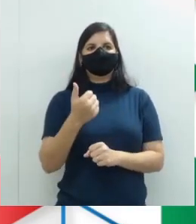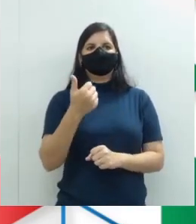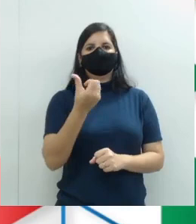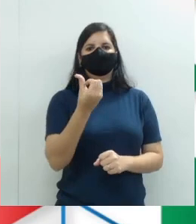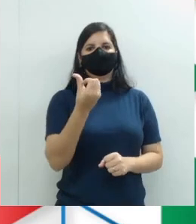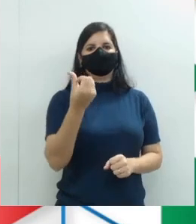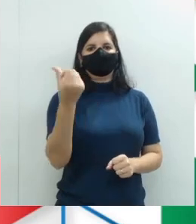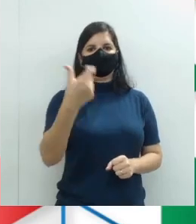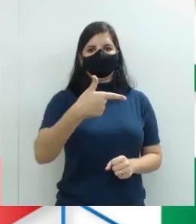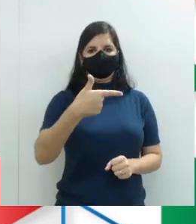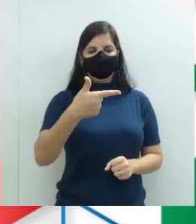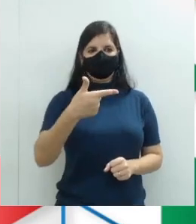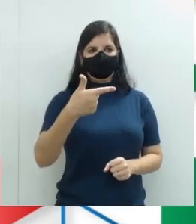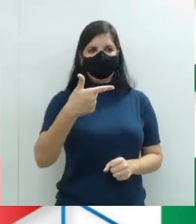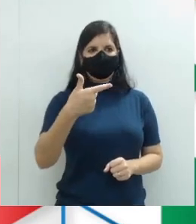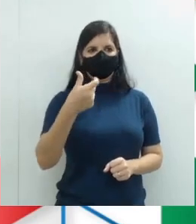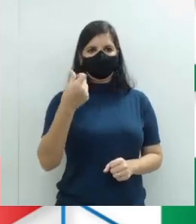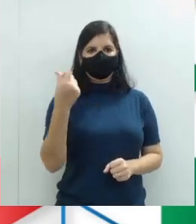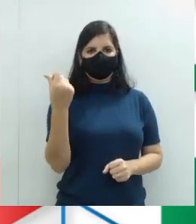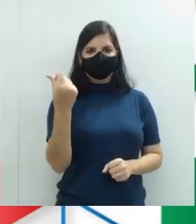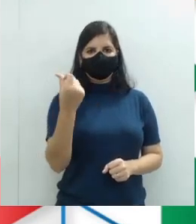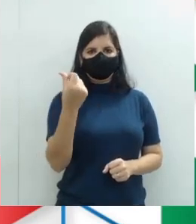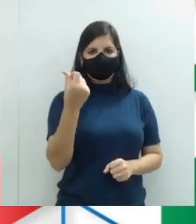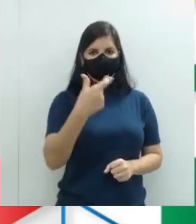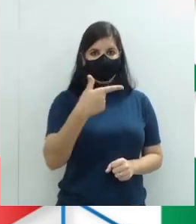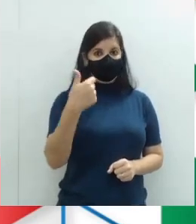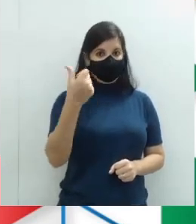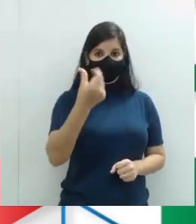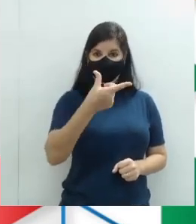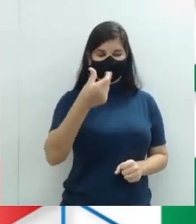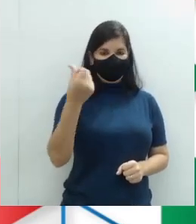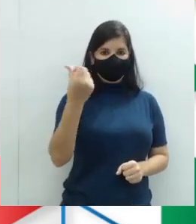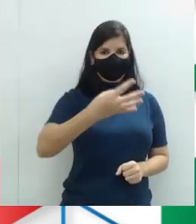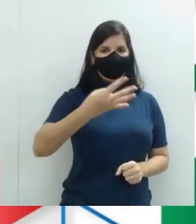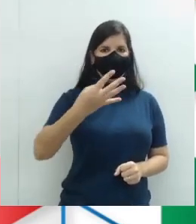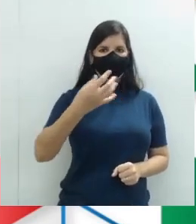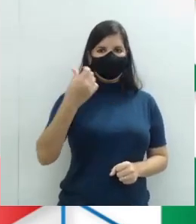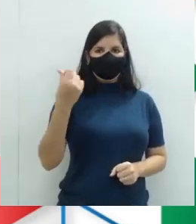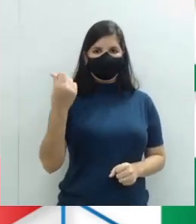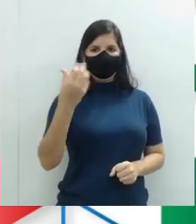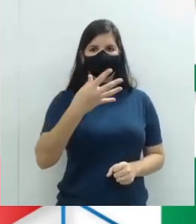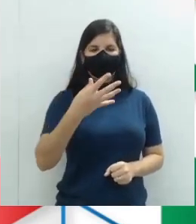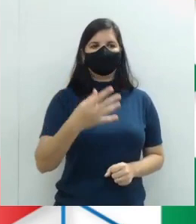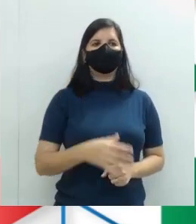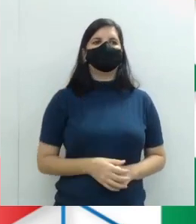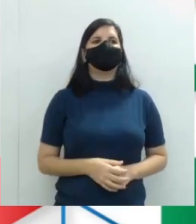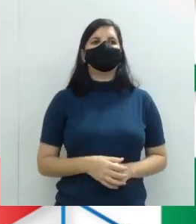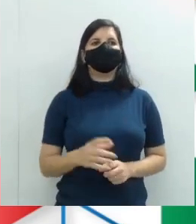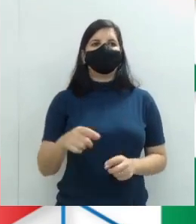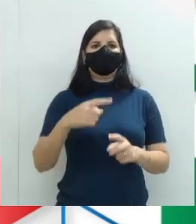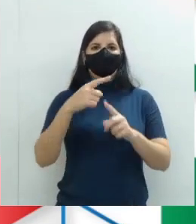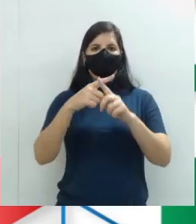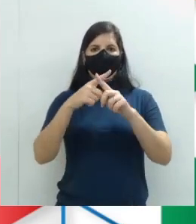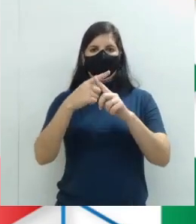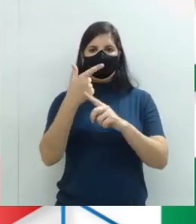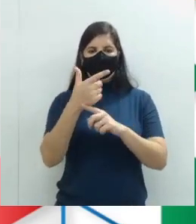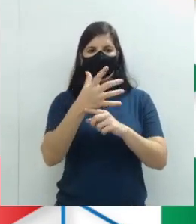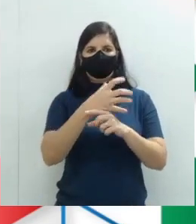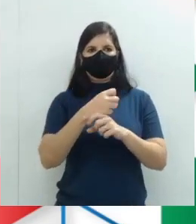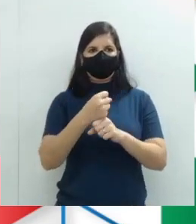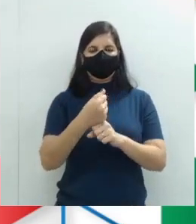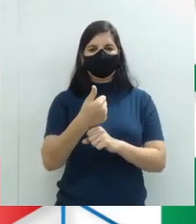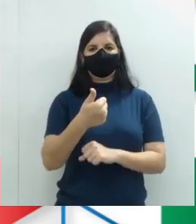ter 64. Desconsidera esse erro aí. 64. 64 vezes